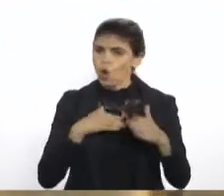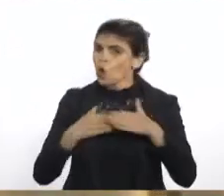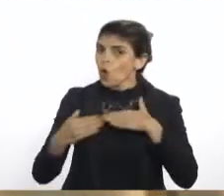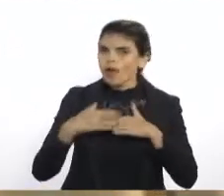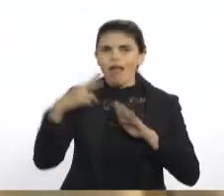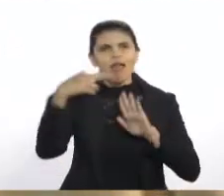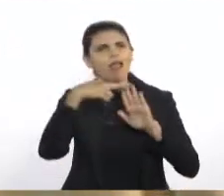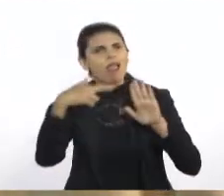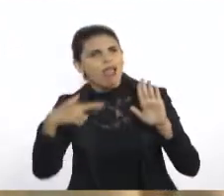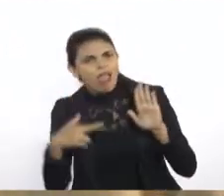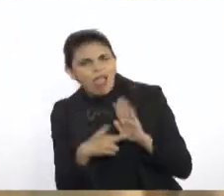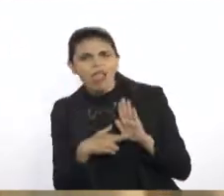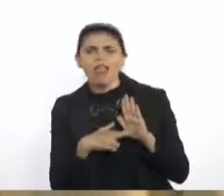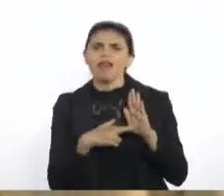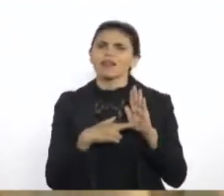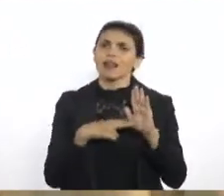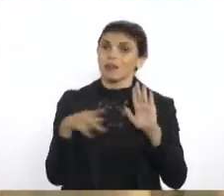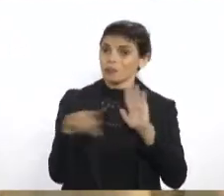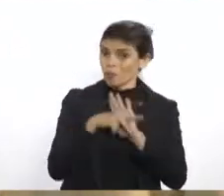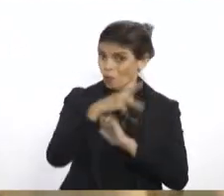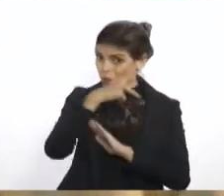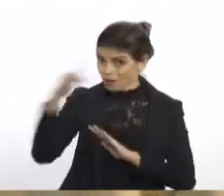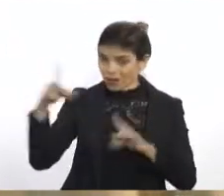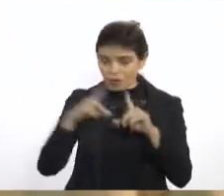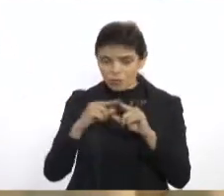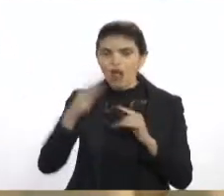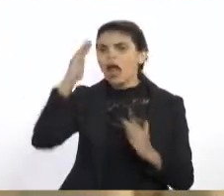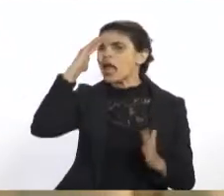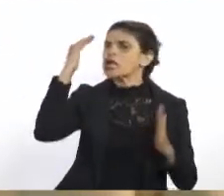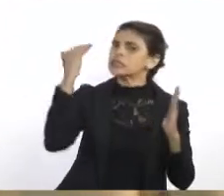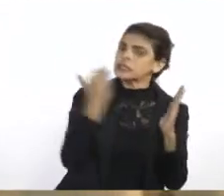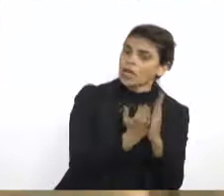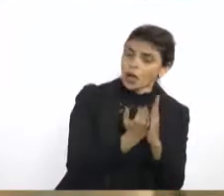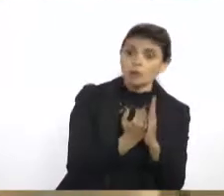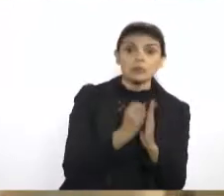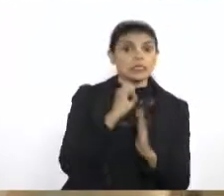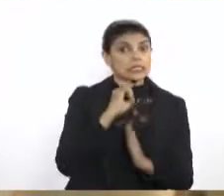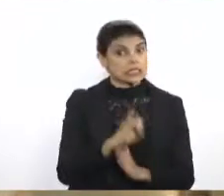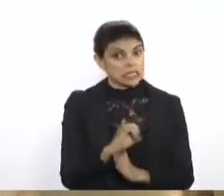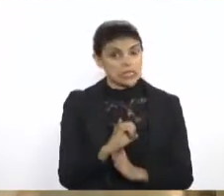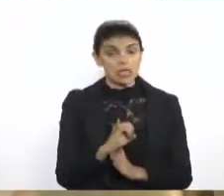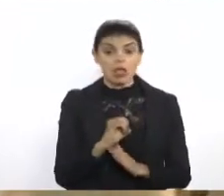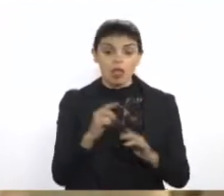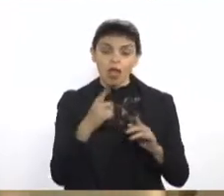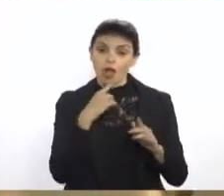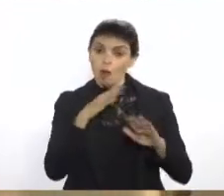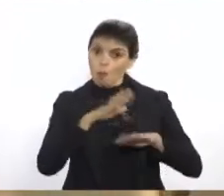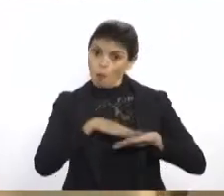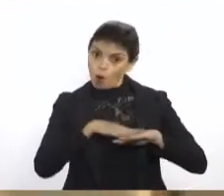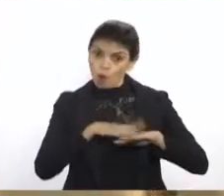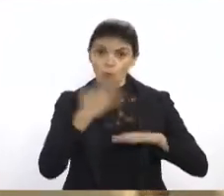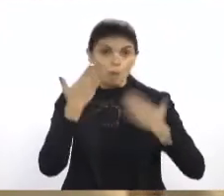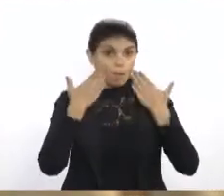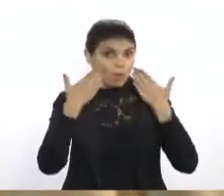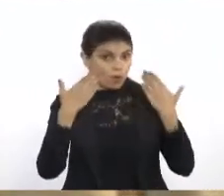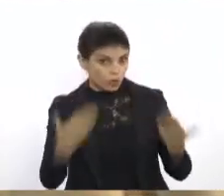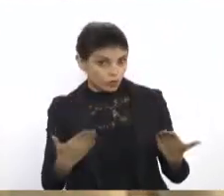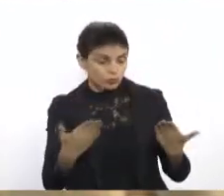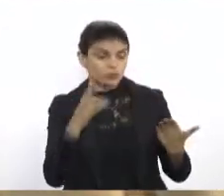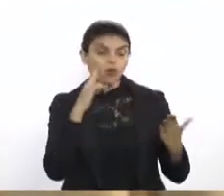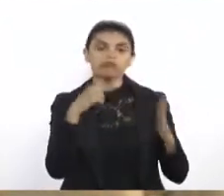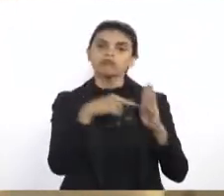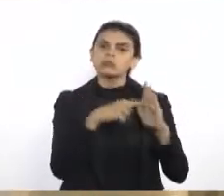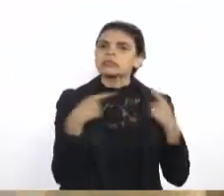normas infralegais serão revogadas, exceto se as agências reguladoras demonstrarem a